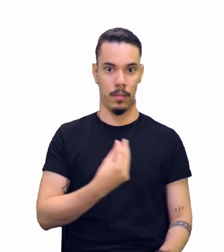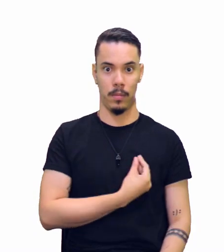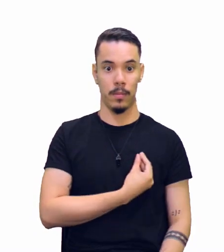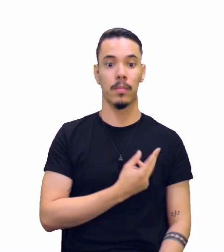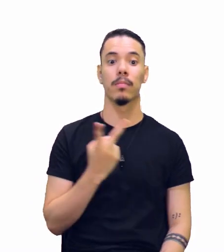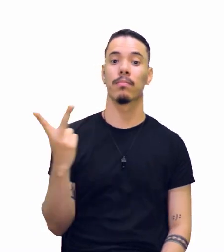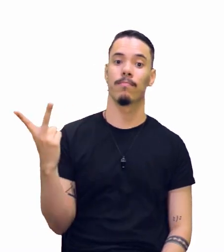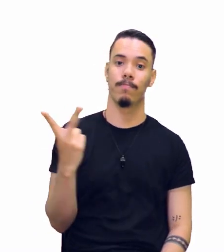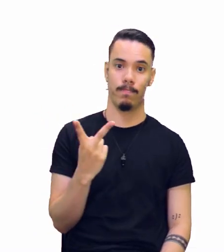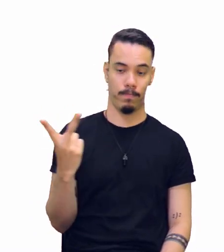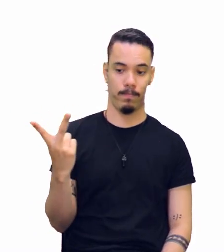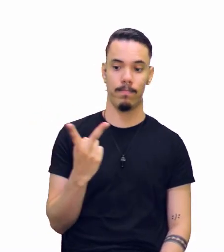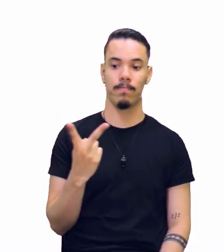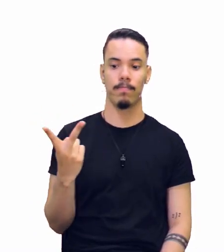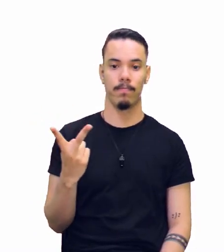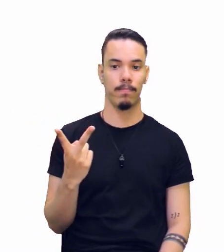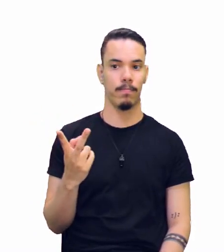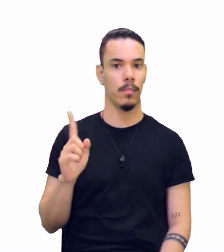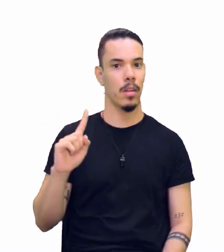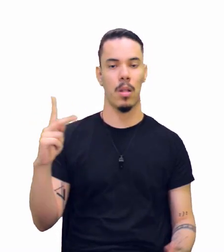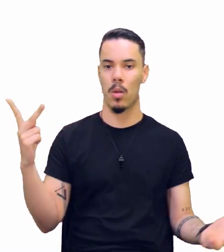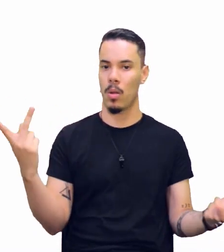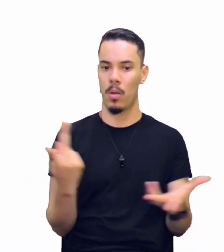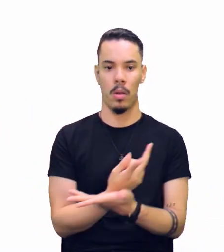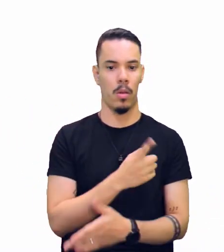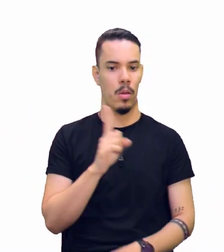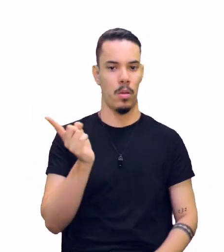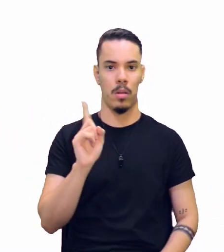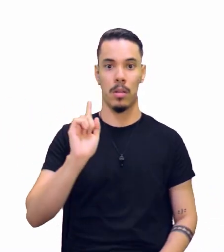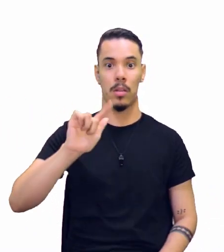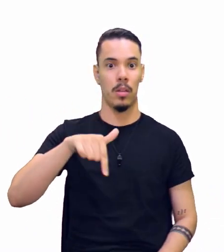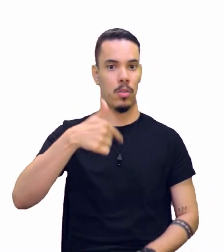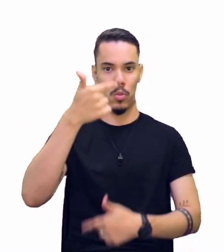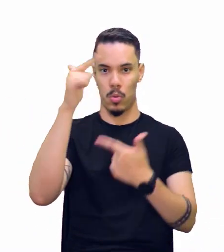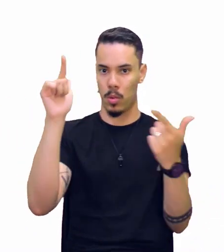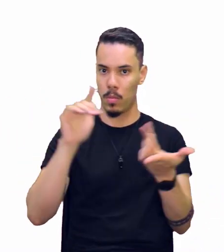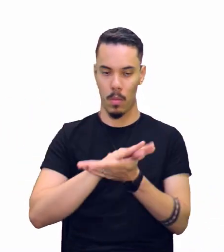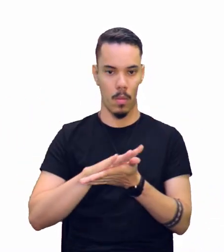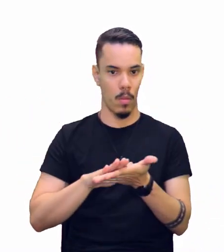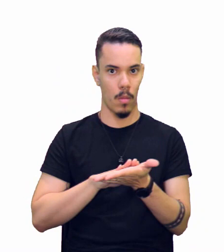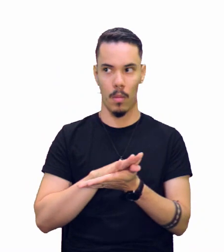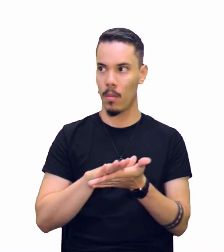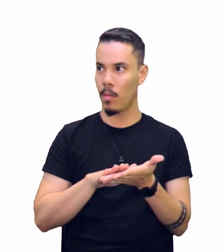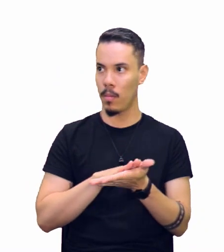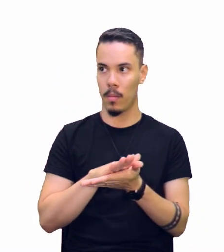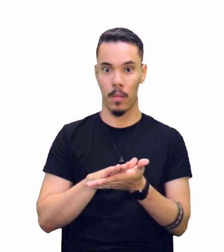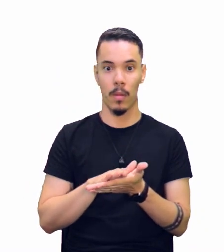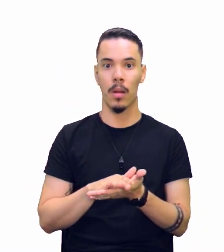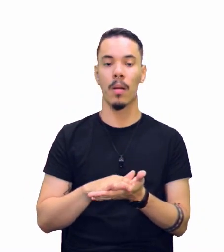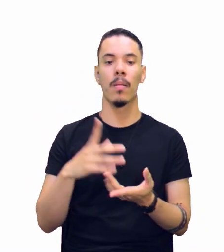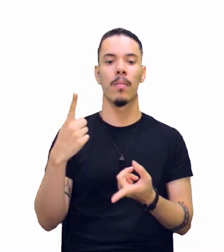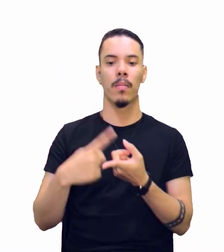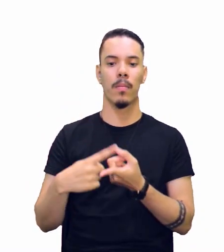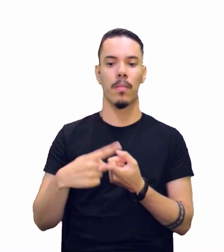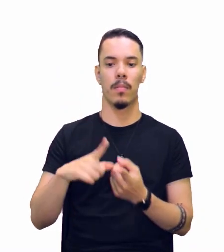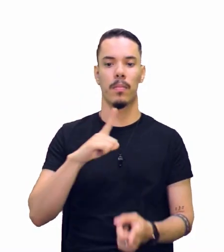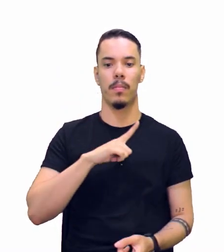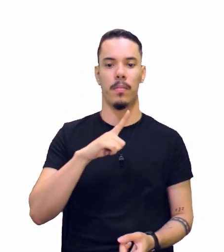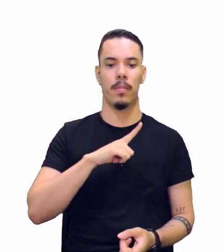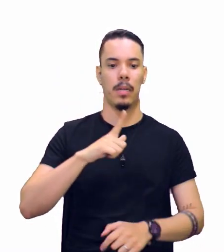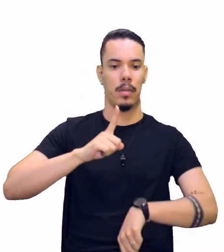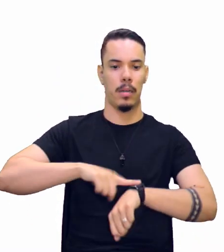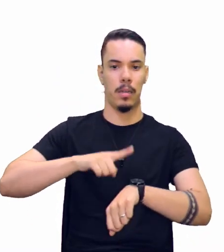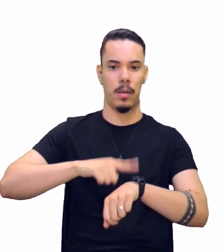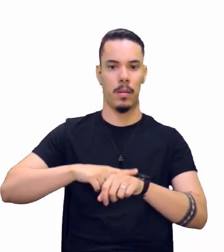as duas. Isso não vai acontecer lá nas outras condicionais. Nas outras condicionais, nós vamos ter um mix de